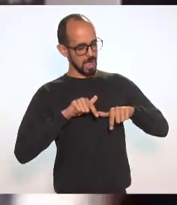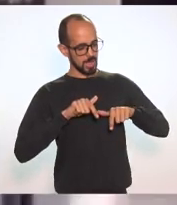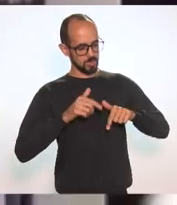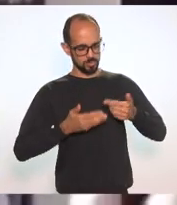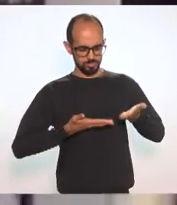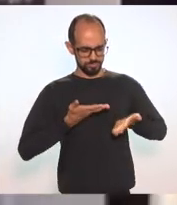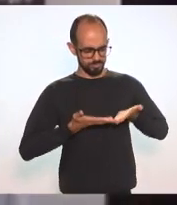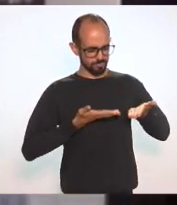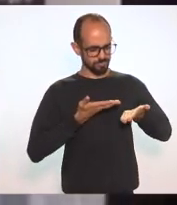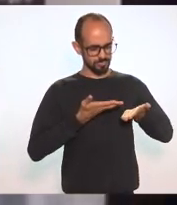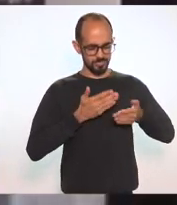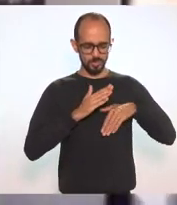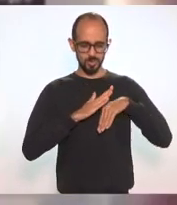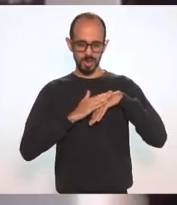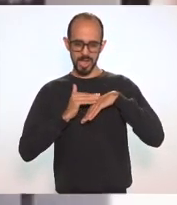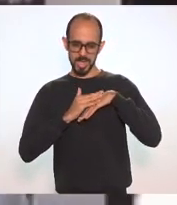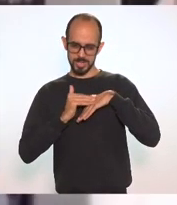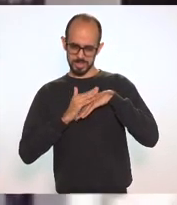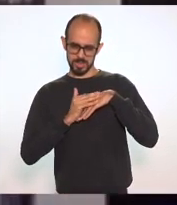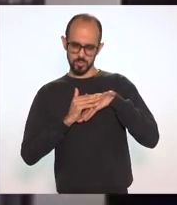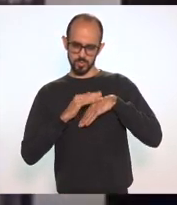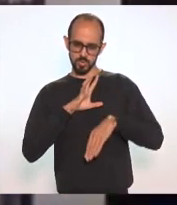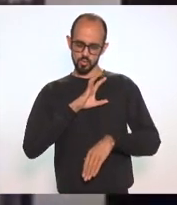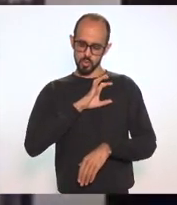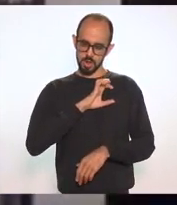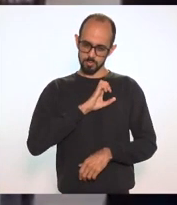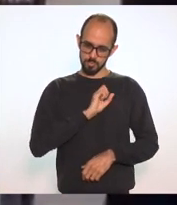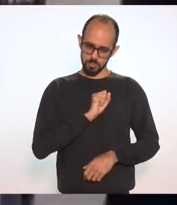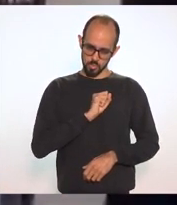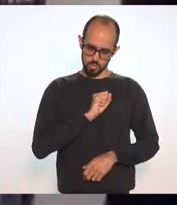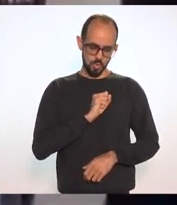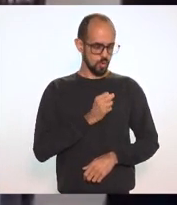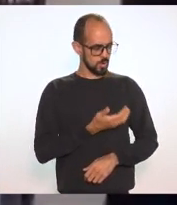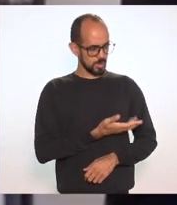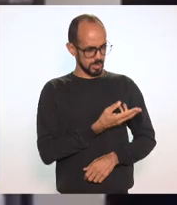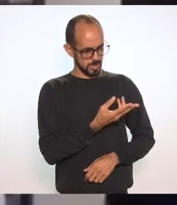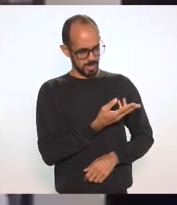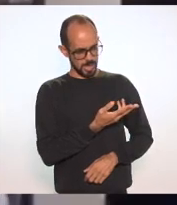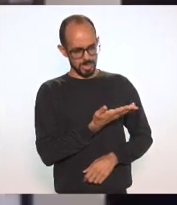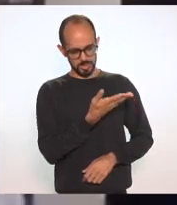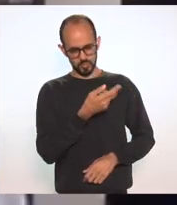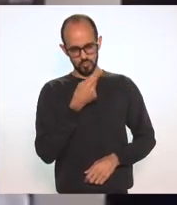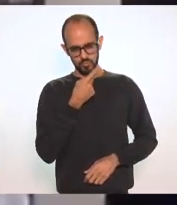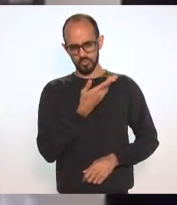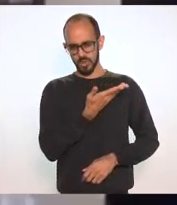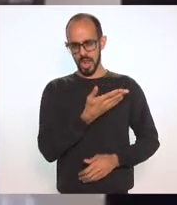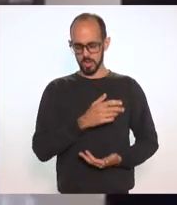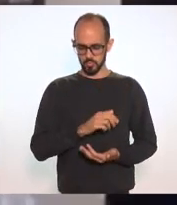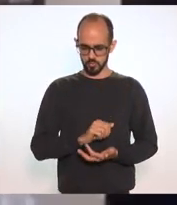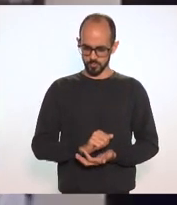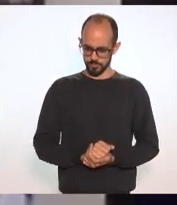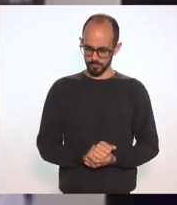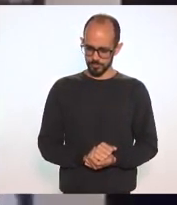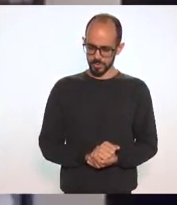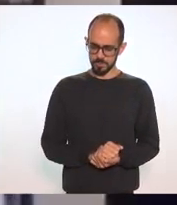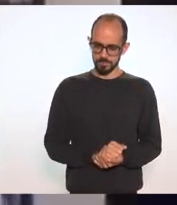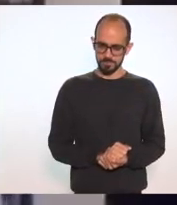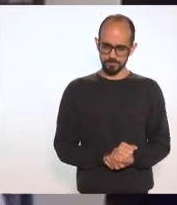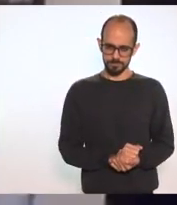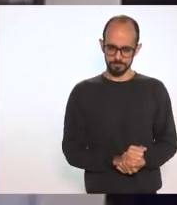pelo carinho e pelo amor como elas tratam exatamente aquilo que elas